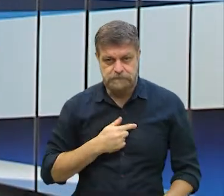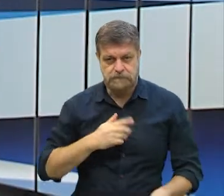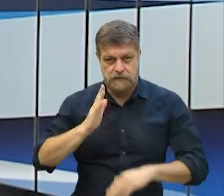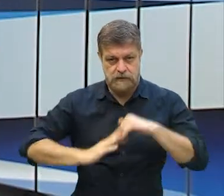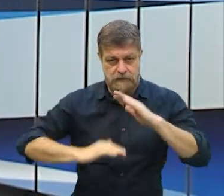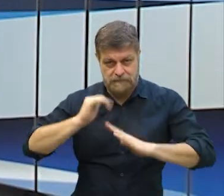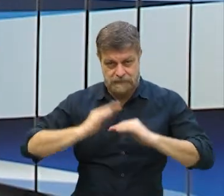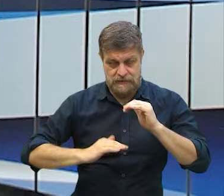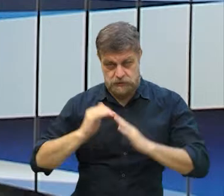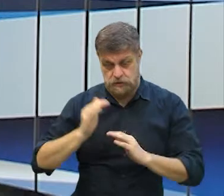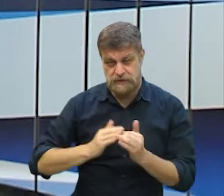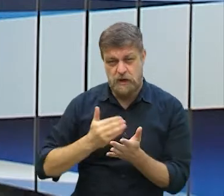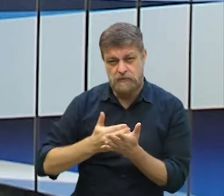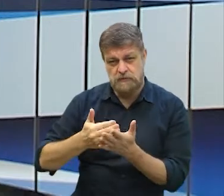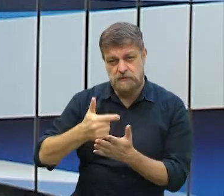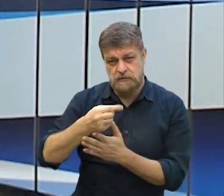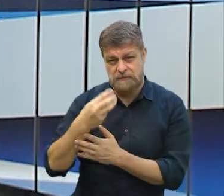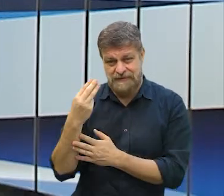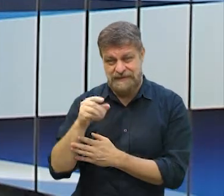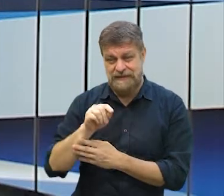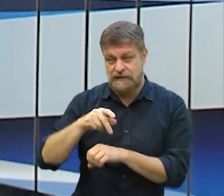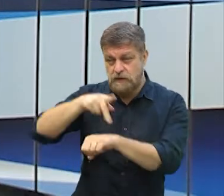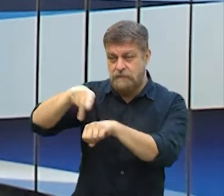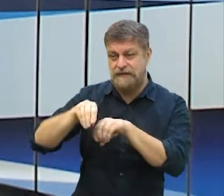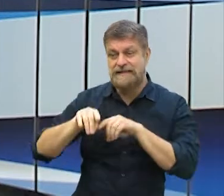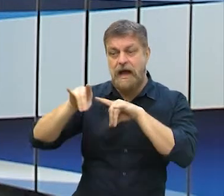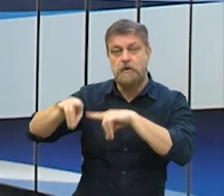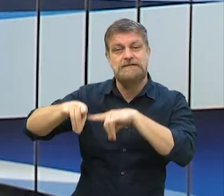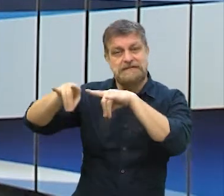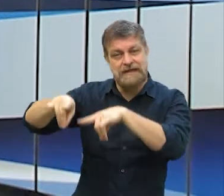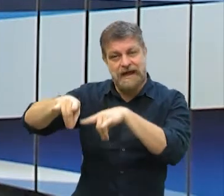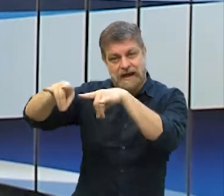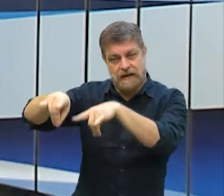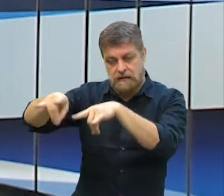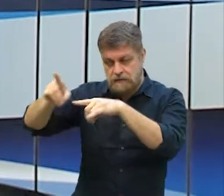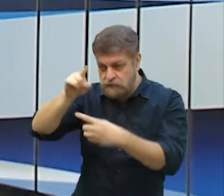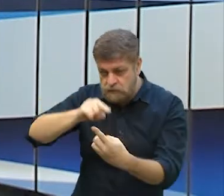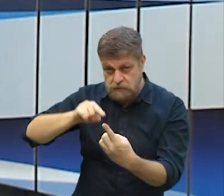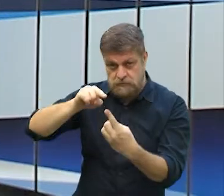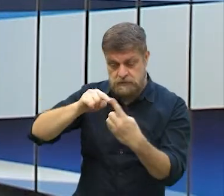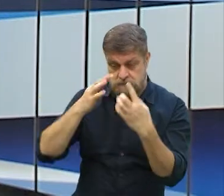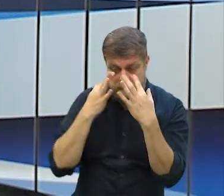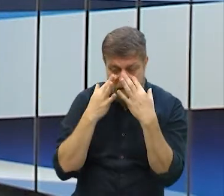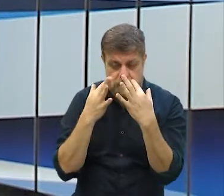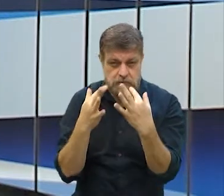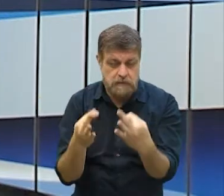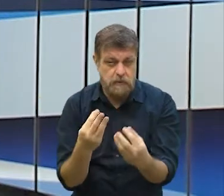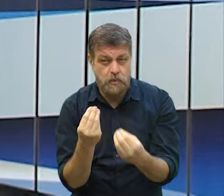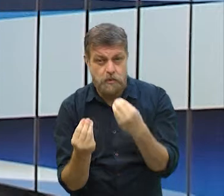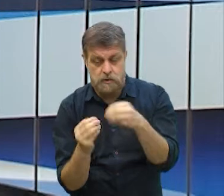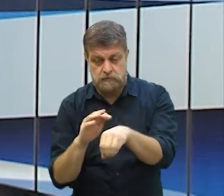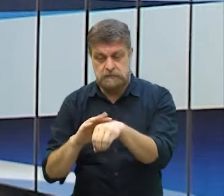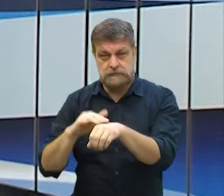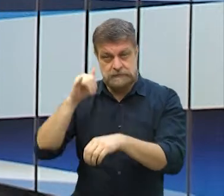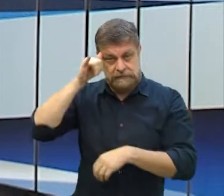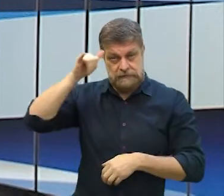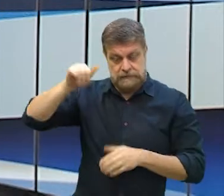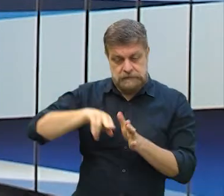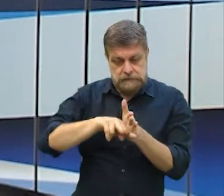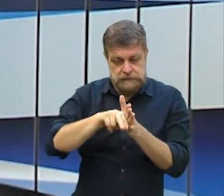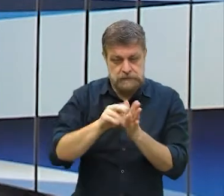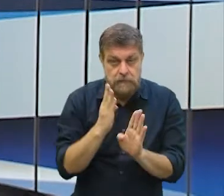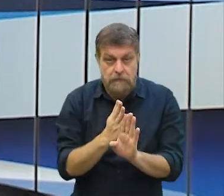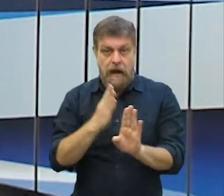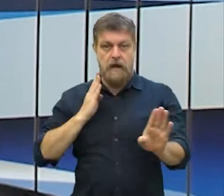Azul começou em 2003 na Austrália e tem o objetivo de chamar a atenção para a prevenção e o